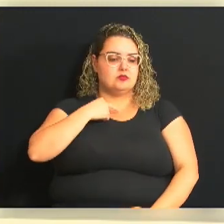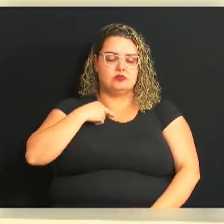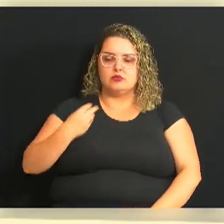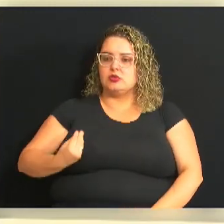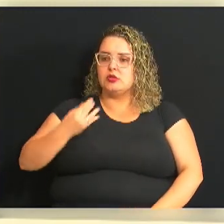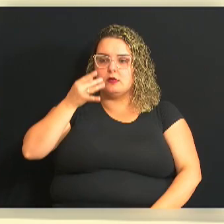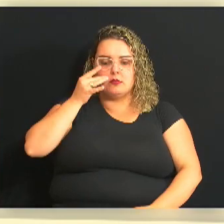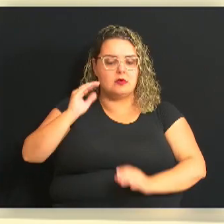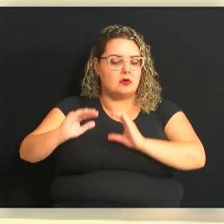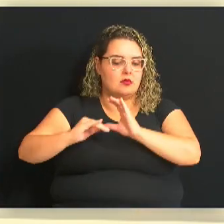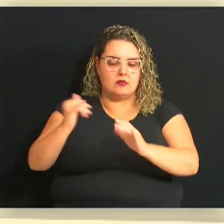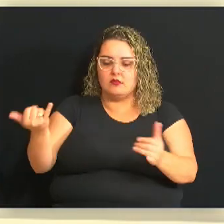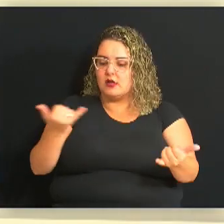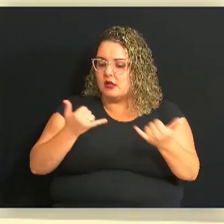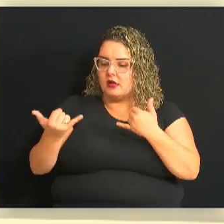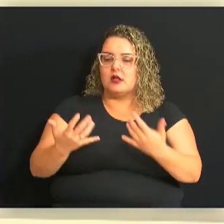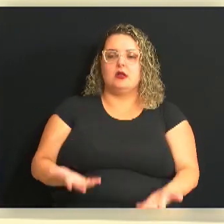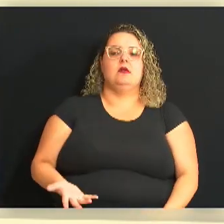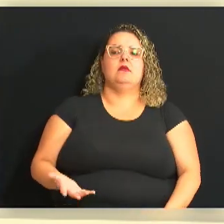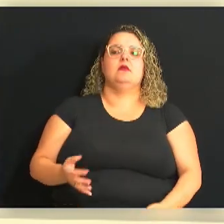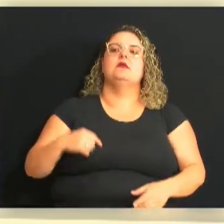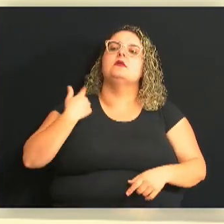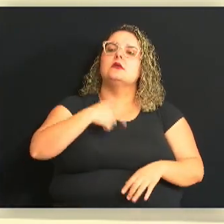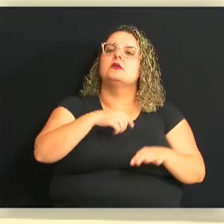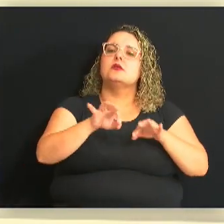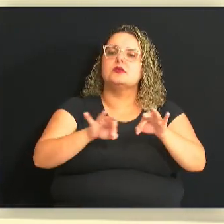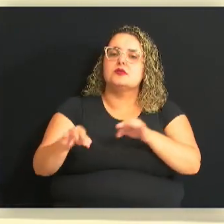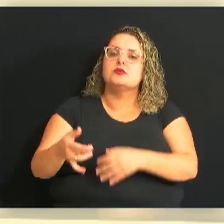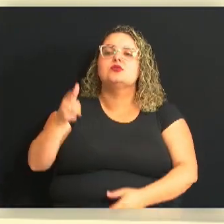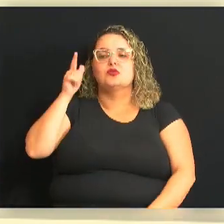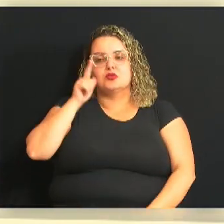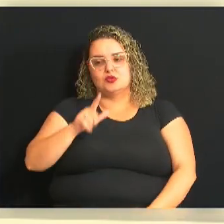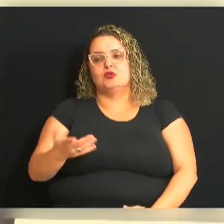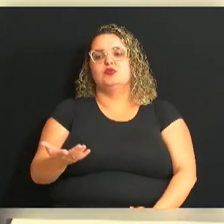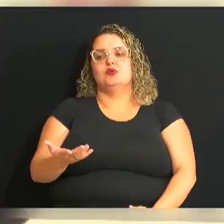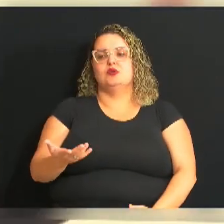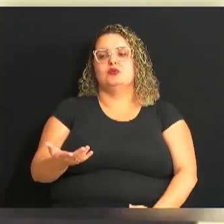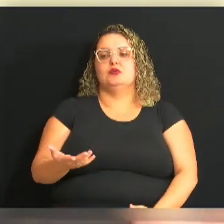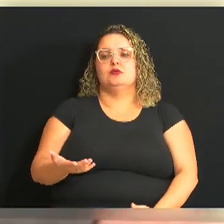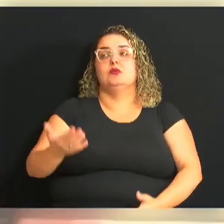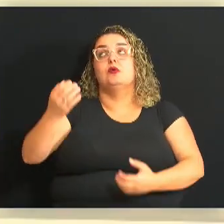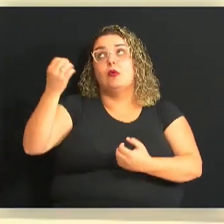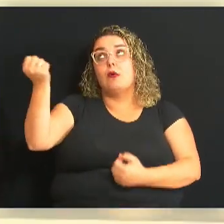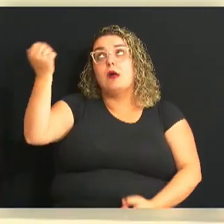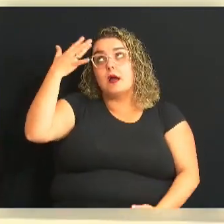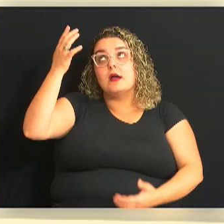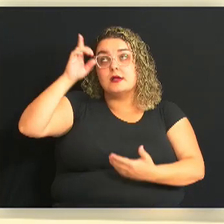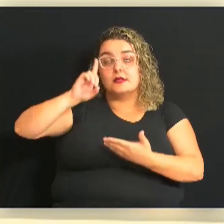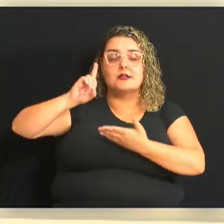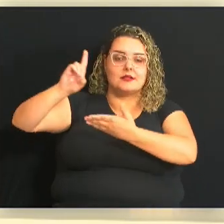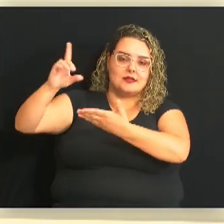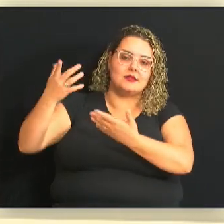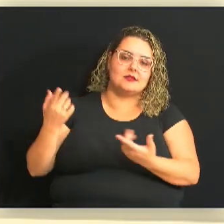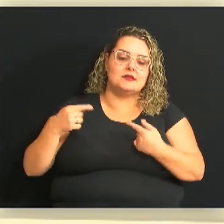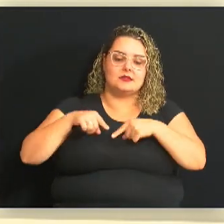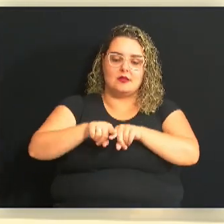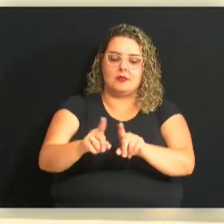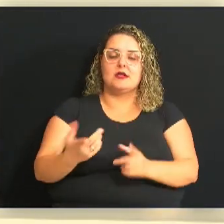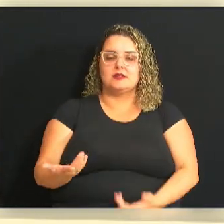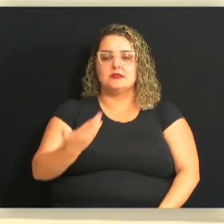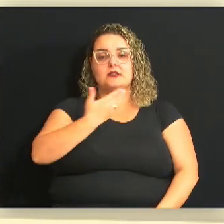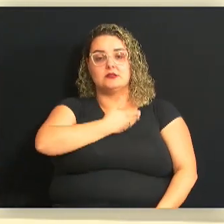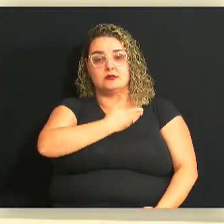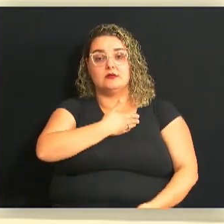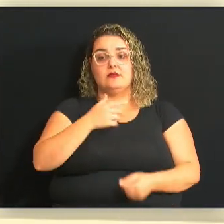presentes, avisavam e nos organizamos e conseguimos, com a graça de Deus e a parceria dos amigos, fazer com